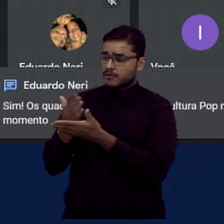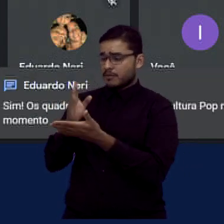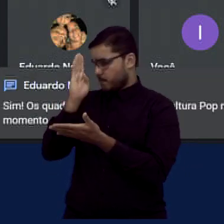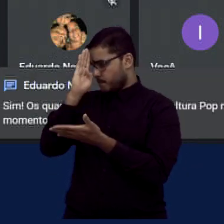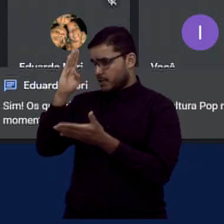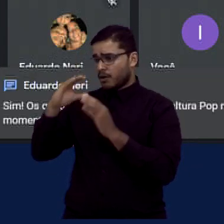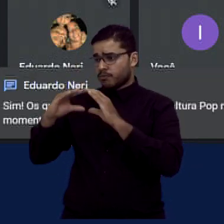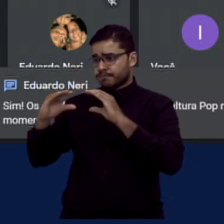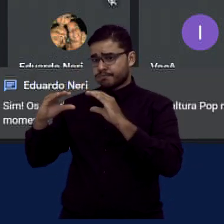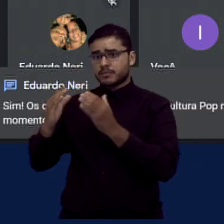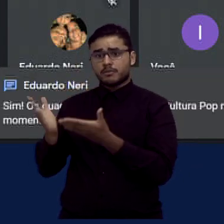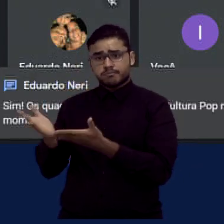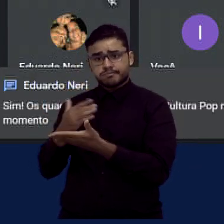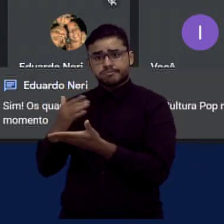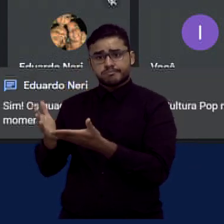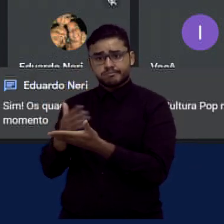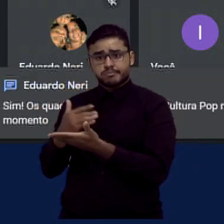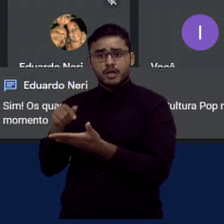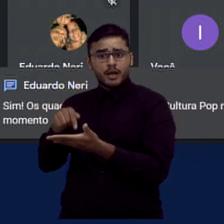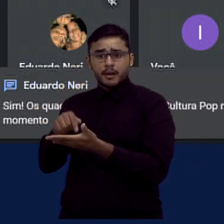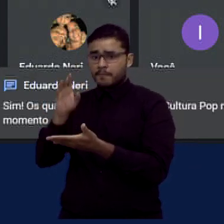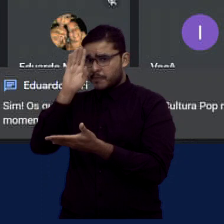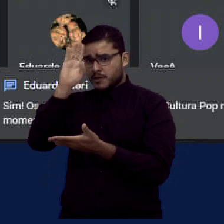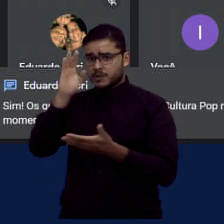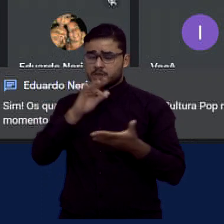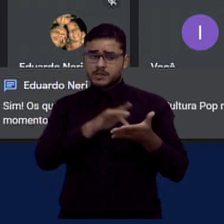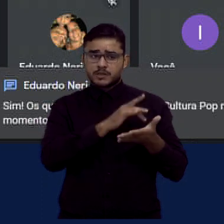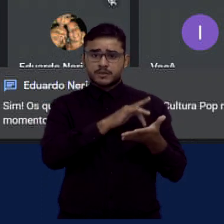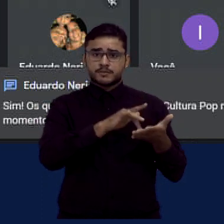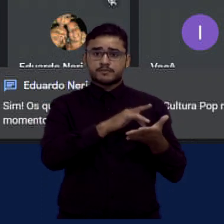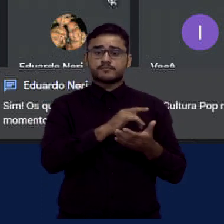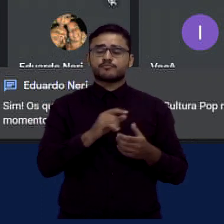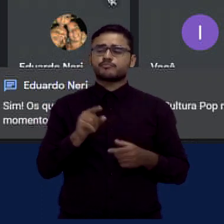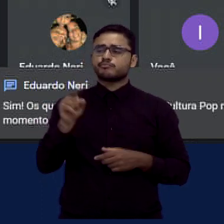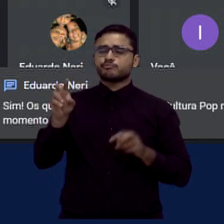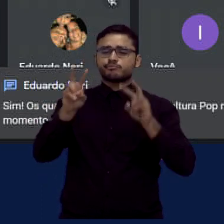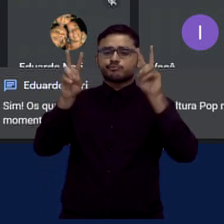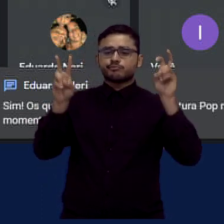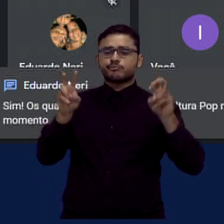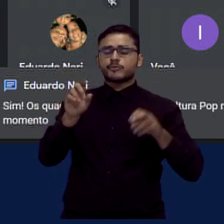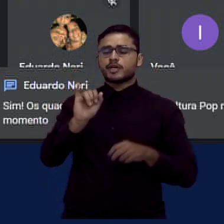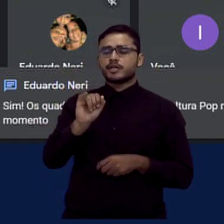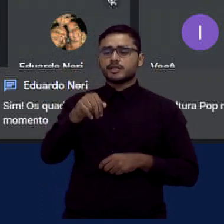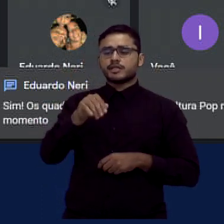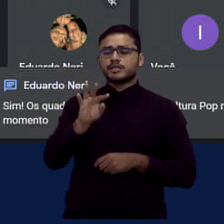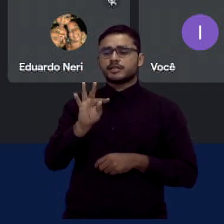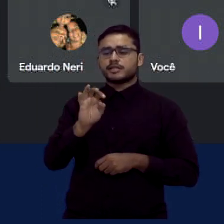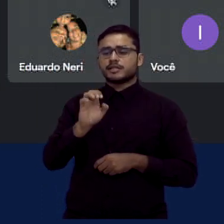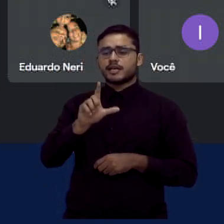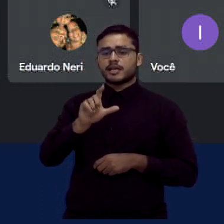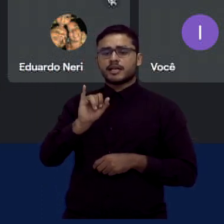principal elemento. As IAs, ao meu ver, elas são inevitáveis,